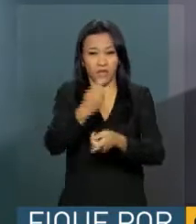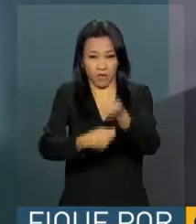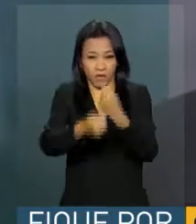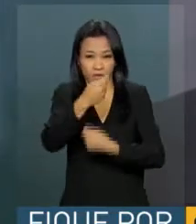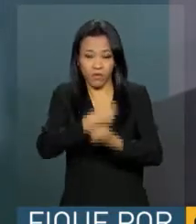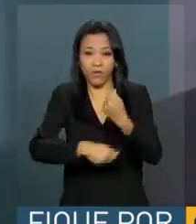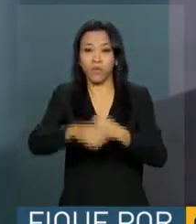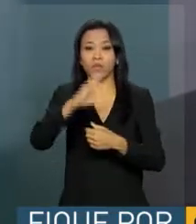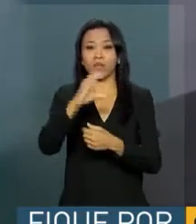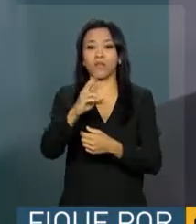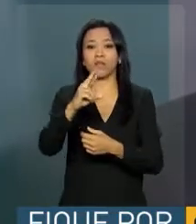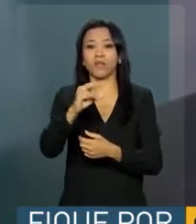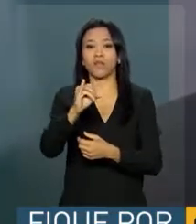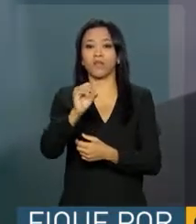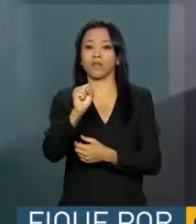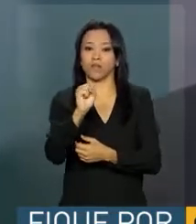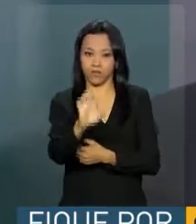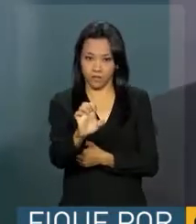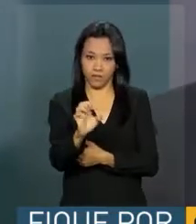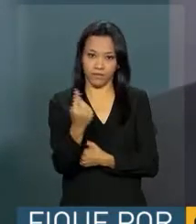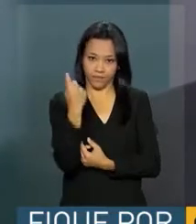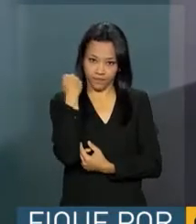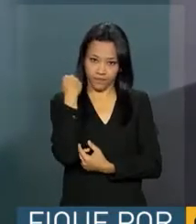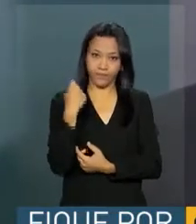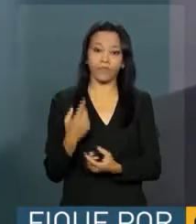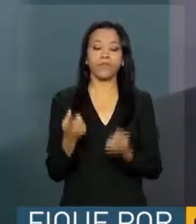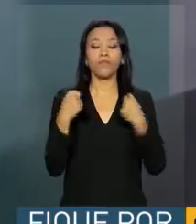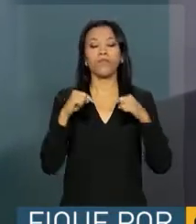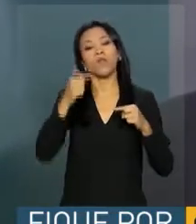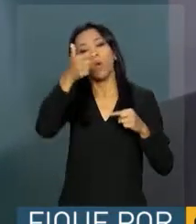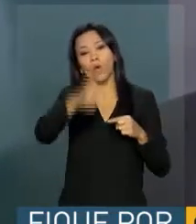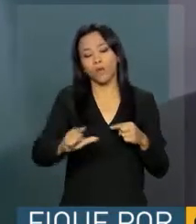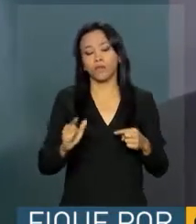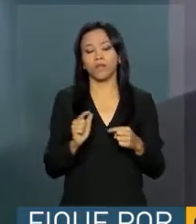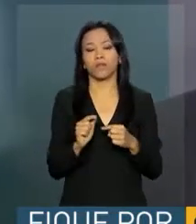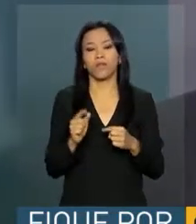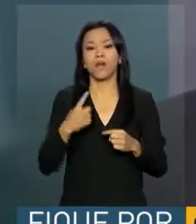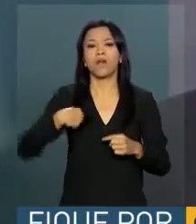além disso, nós temos a questão